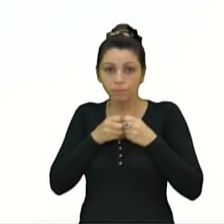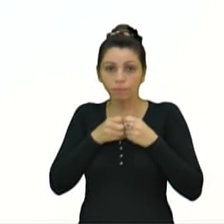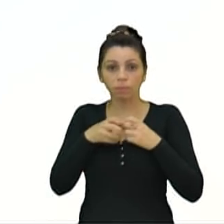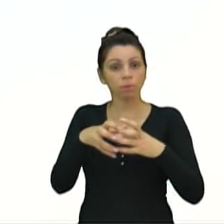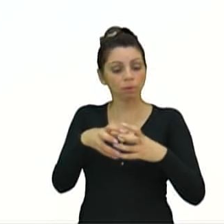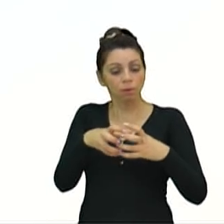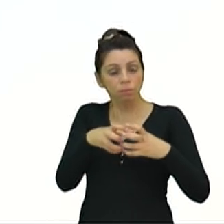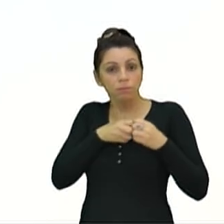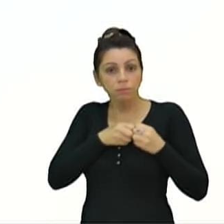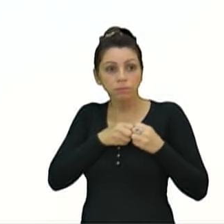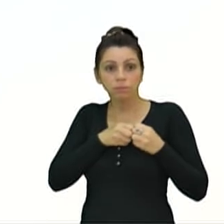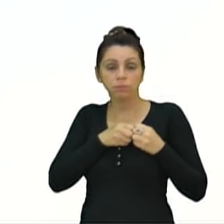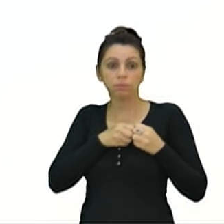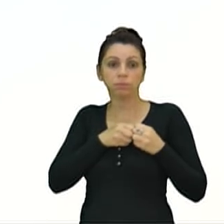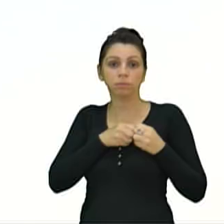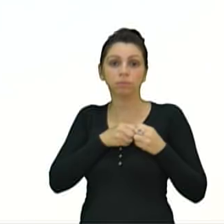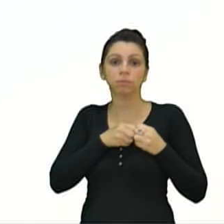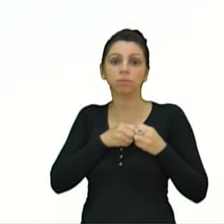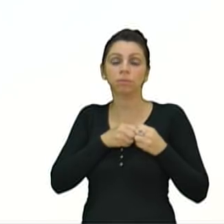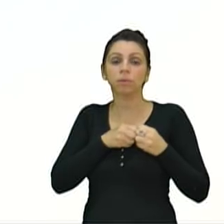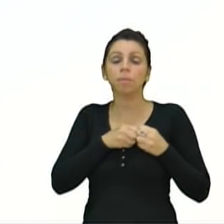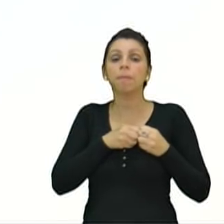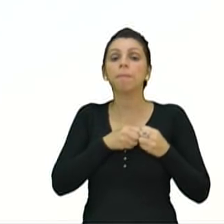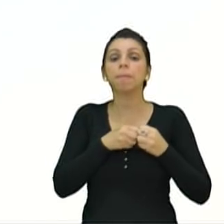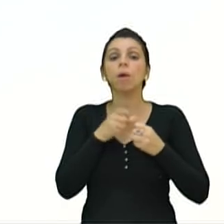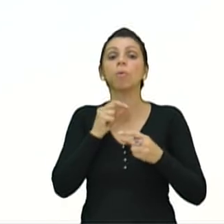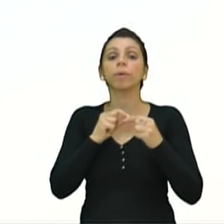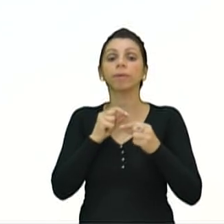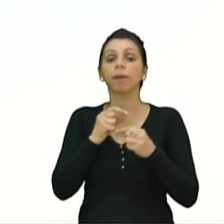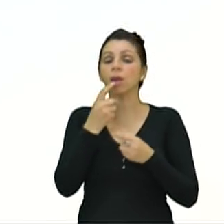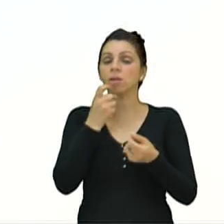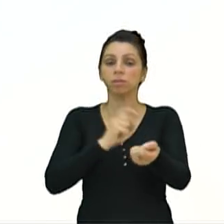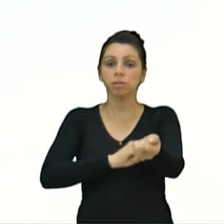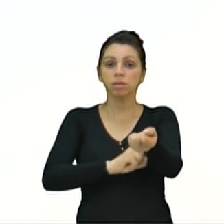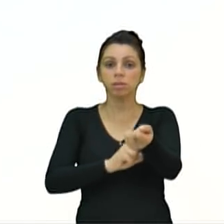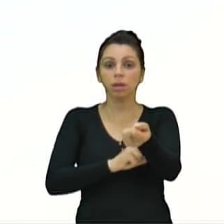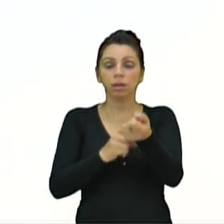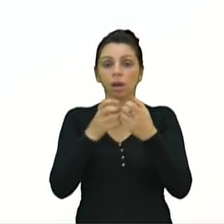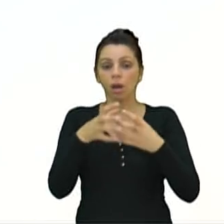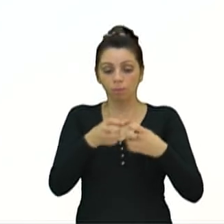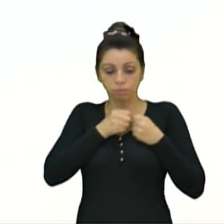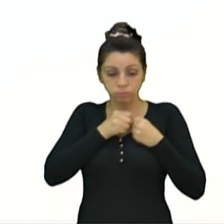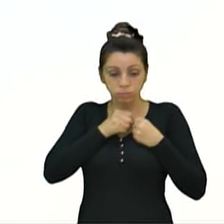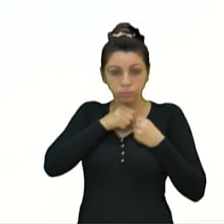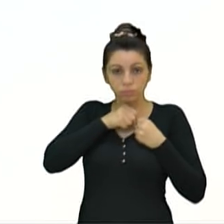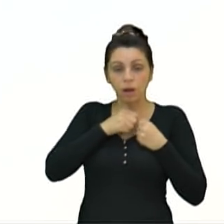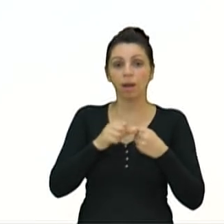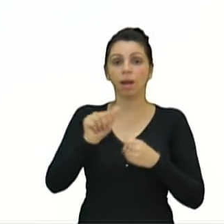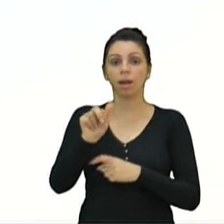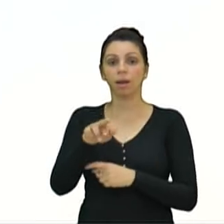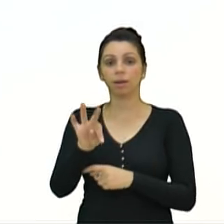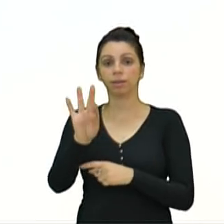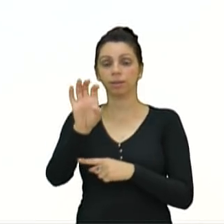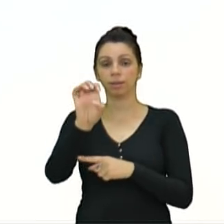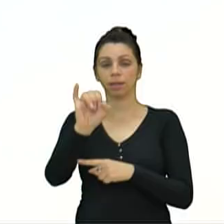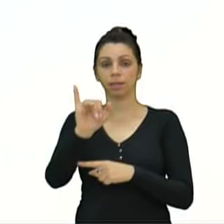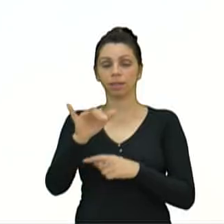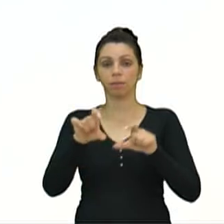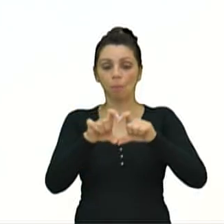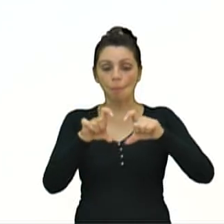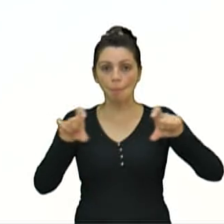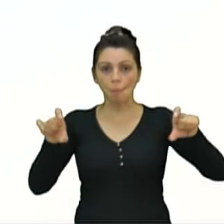contrai para ele jogar, impulsionar o sangue para a artéria, esse movimento é denominado, na opção